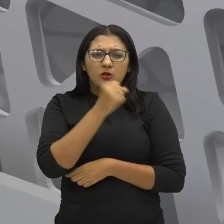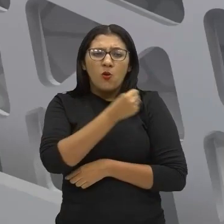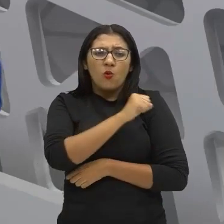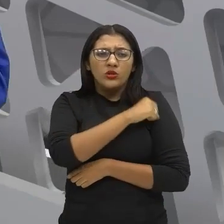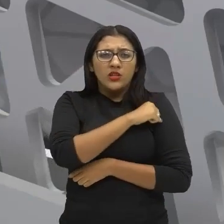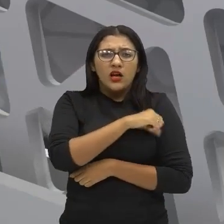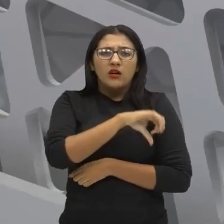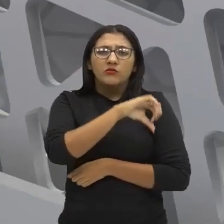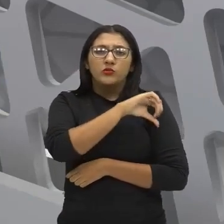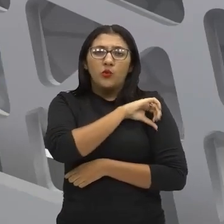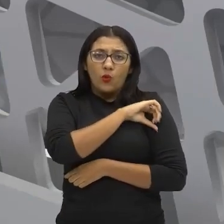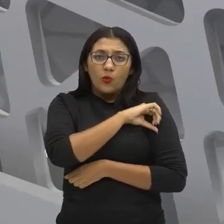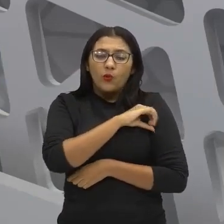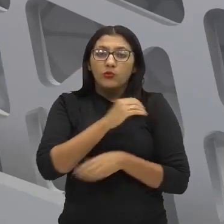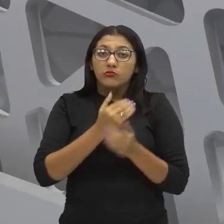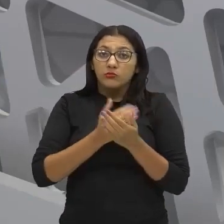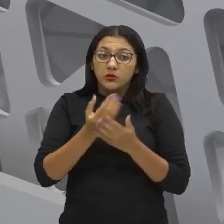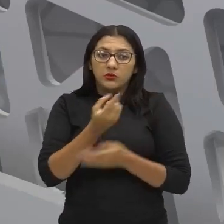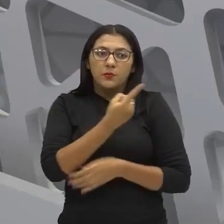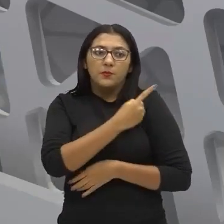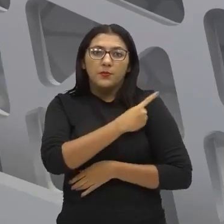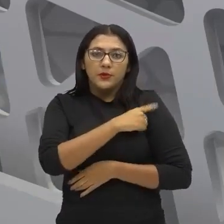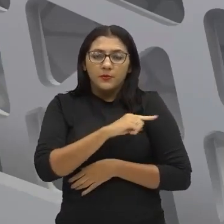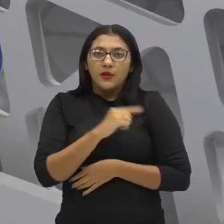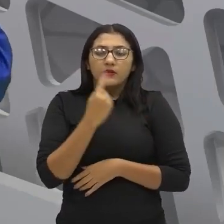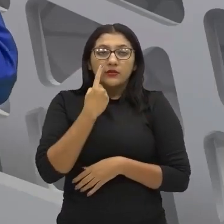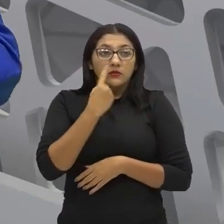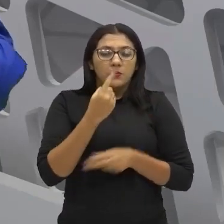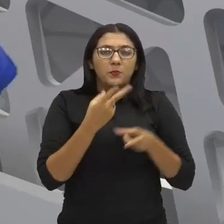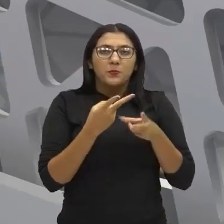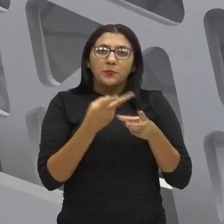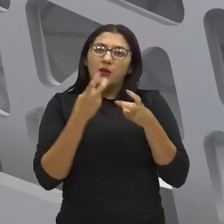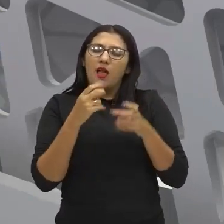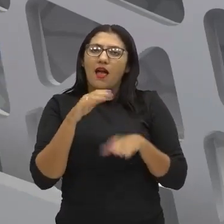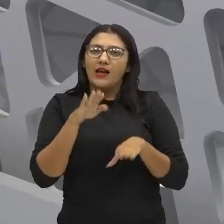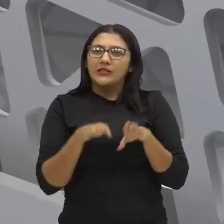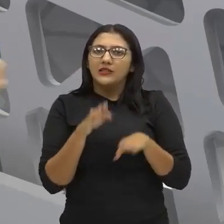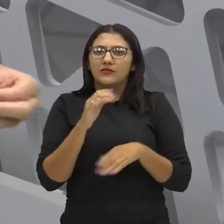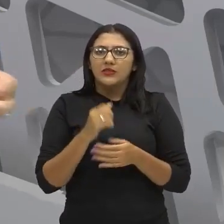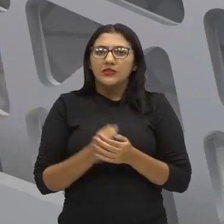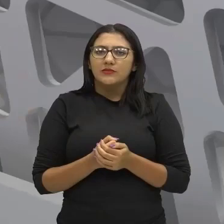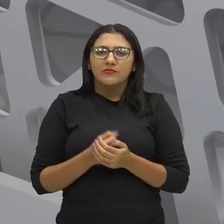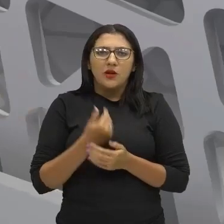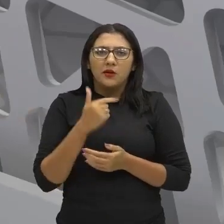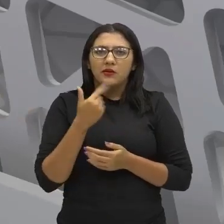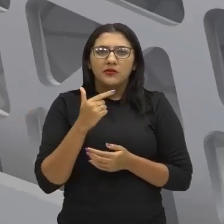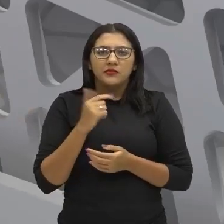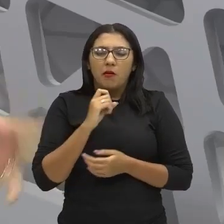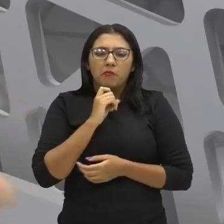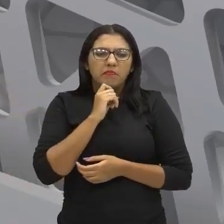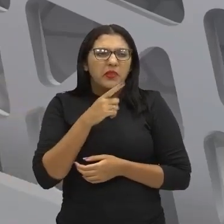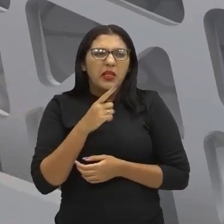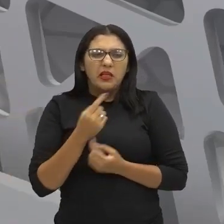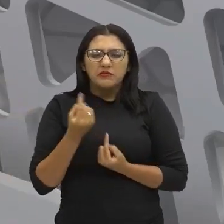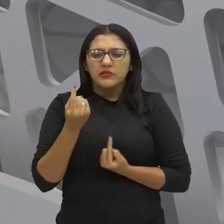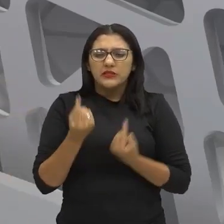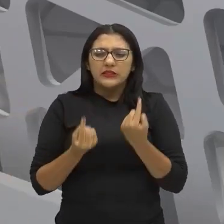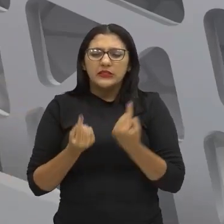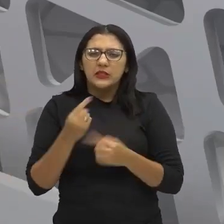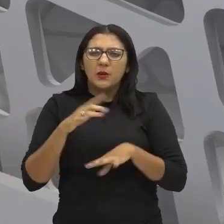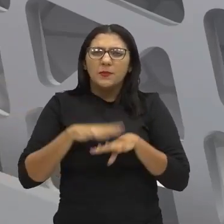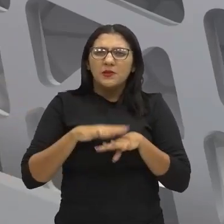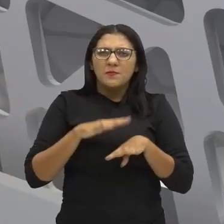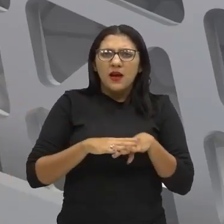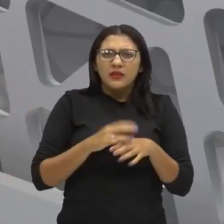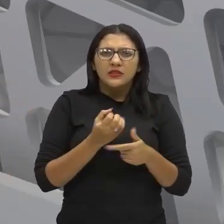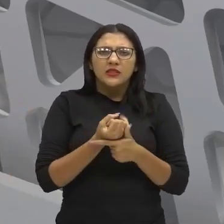o 9º aninho, chegando no ensino médio, essa linguagem, às vezes, você já não faz mais distinção. O que é álgebra, o que é matemática? Você pensa que é uma